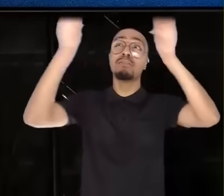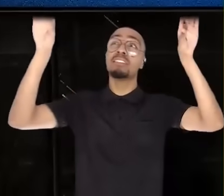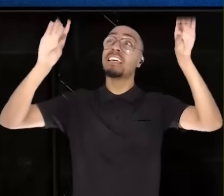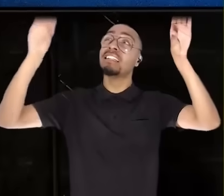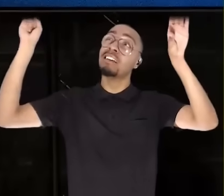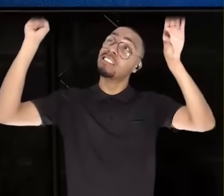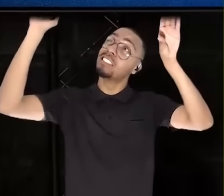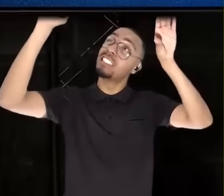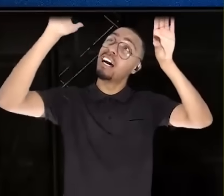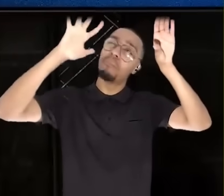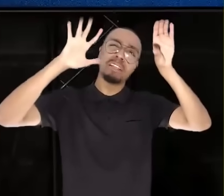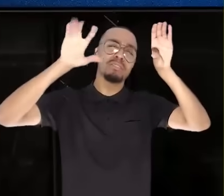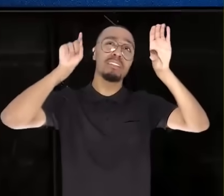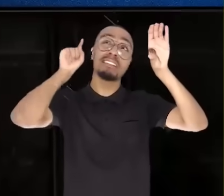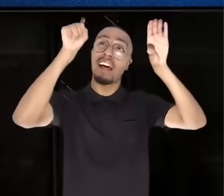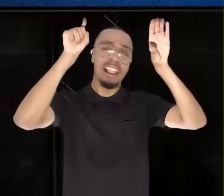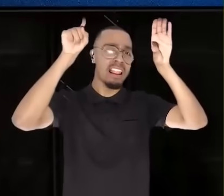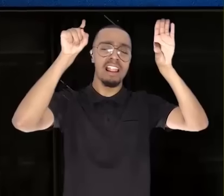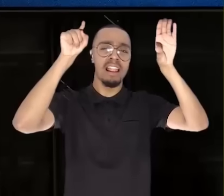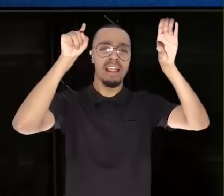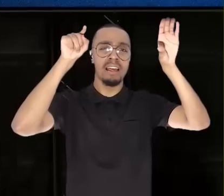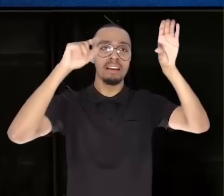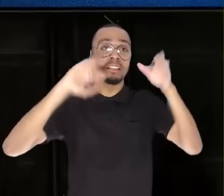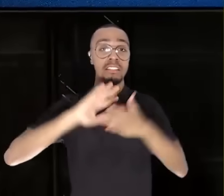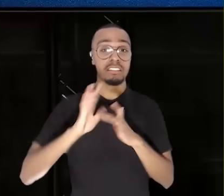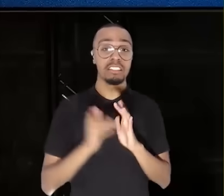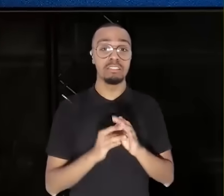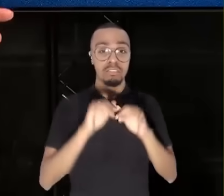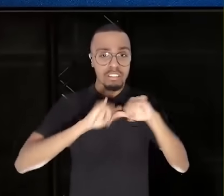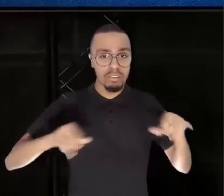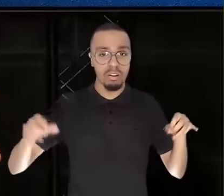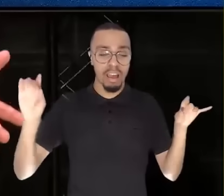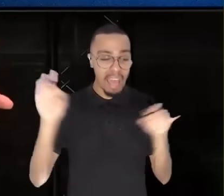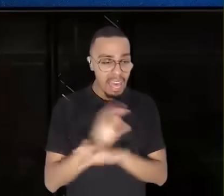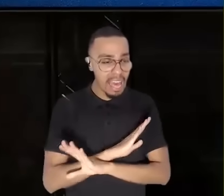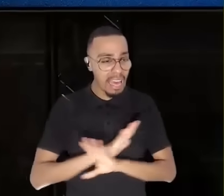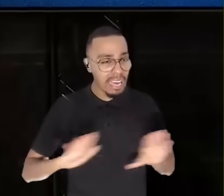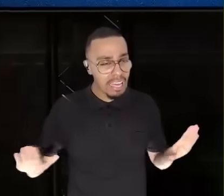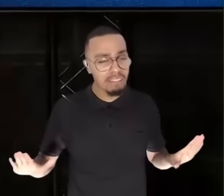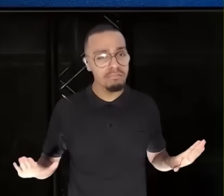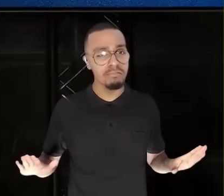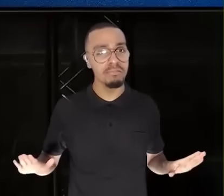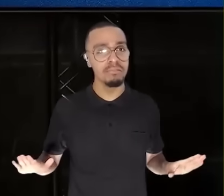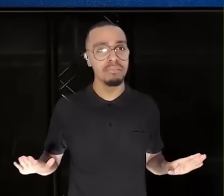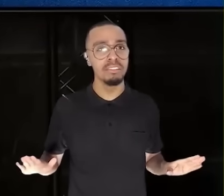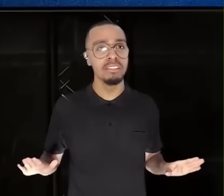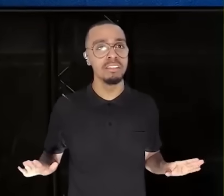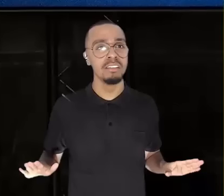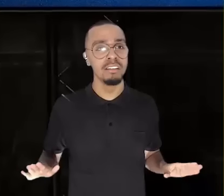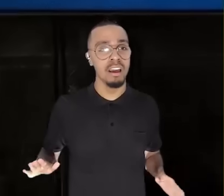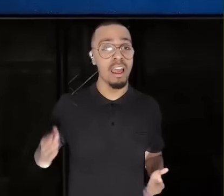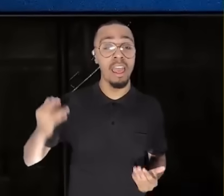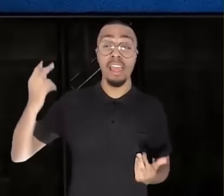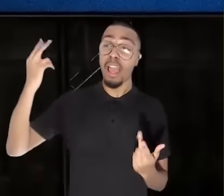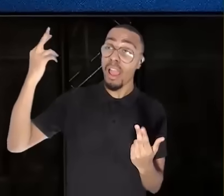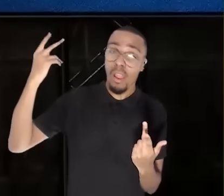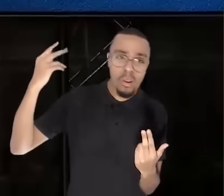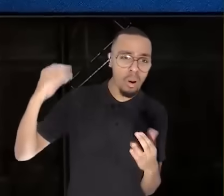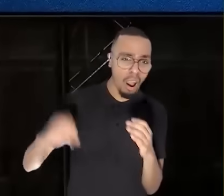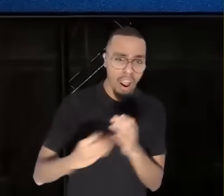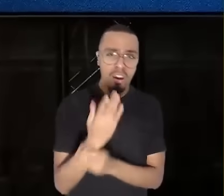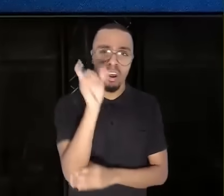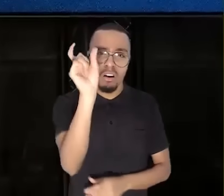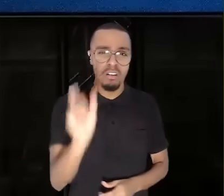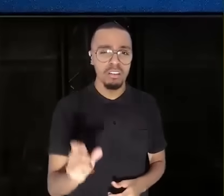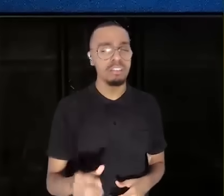já nos abençoou com todas as bênçãos. Jesus grita na cruz, está consumado. Ele te fez imagem e semelhança. A